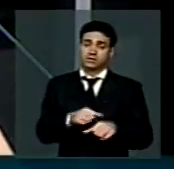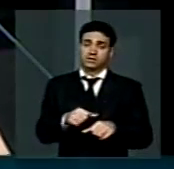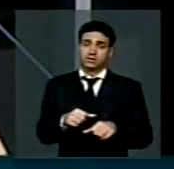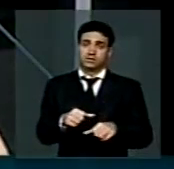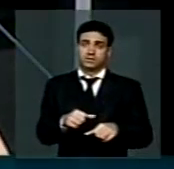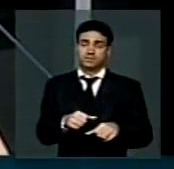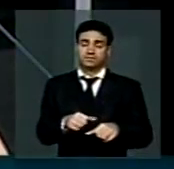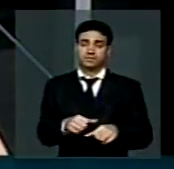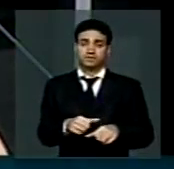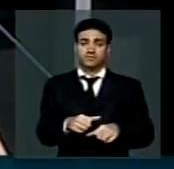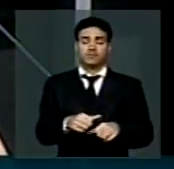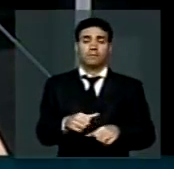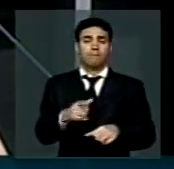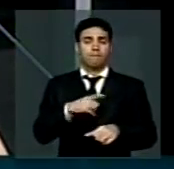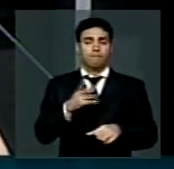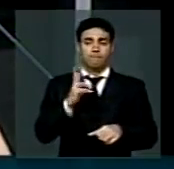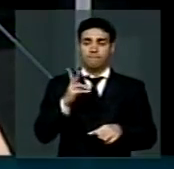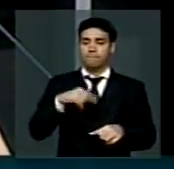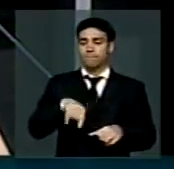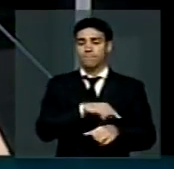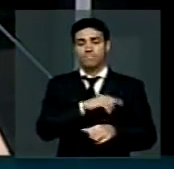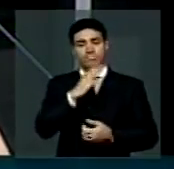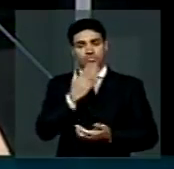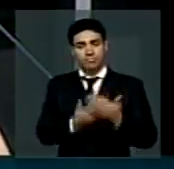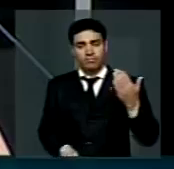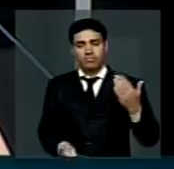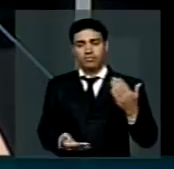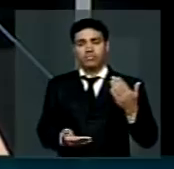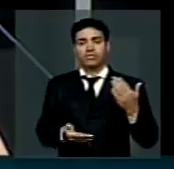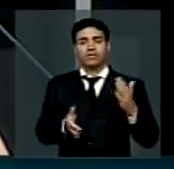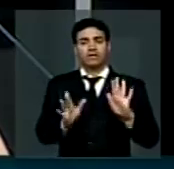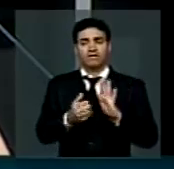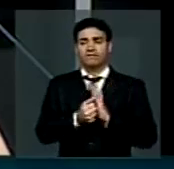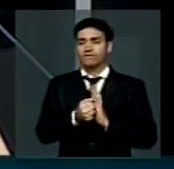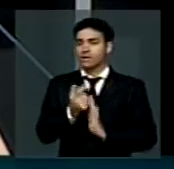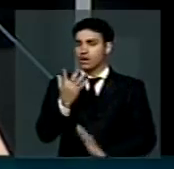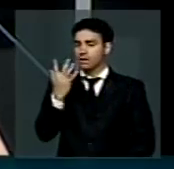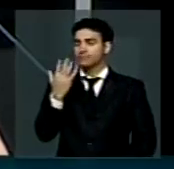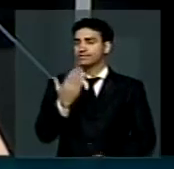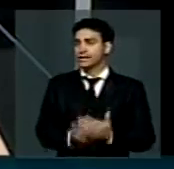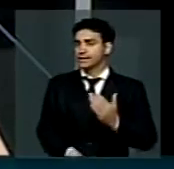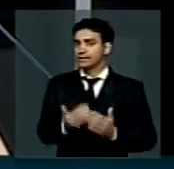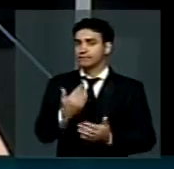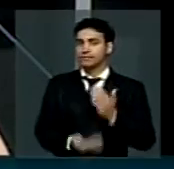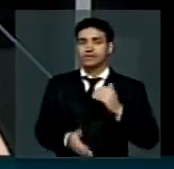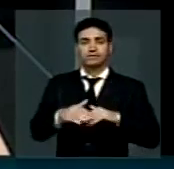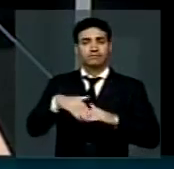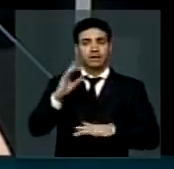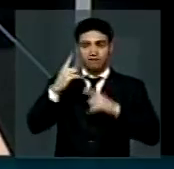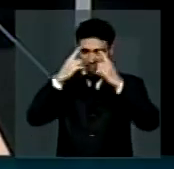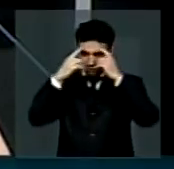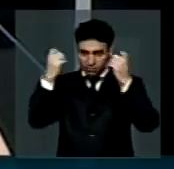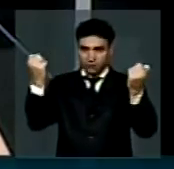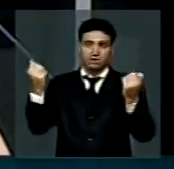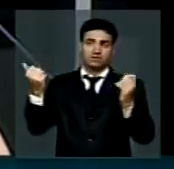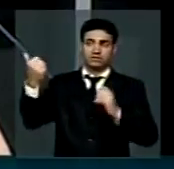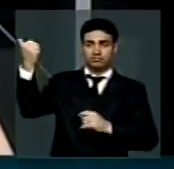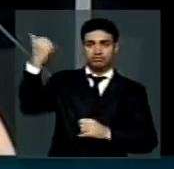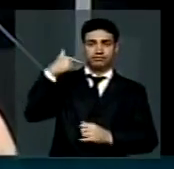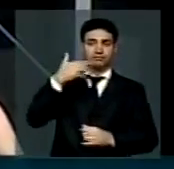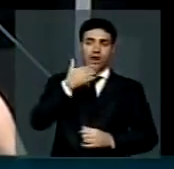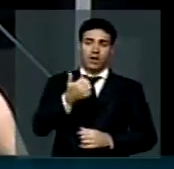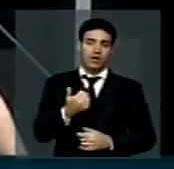que constantemente perdemos, muitas vezes por goleada, para a criminalidade e a